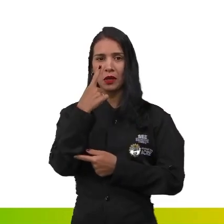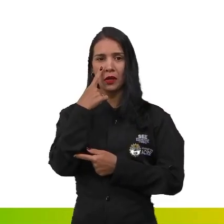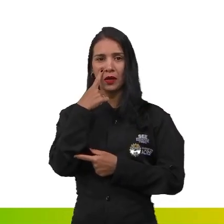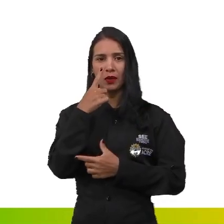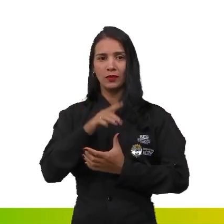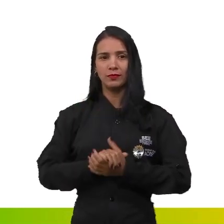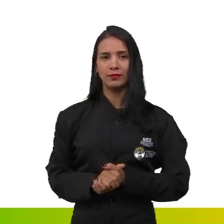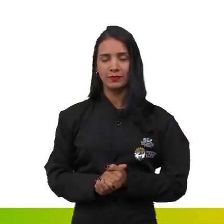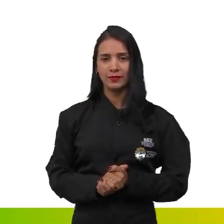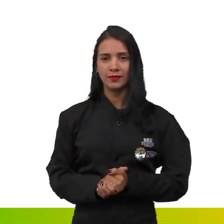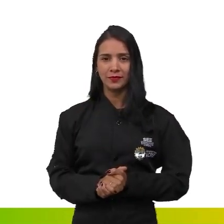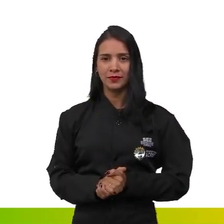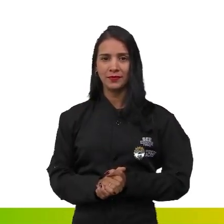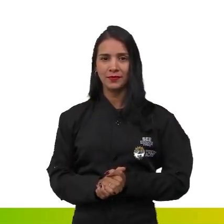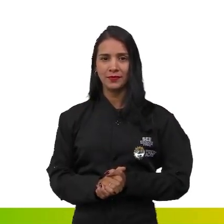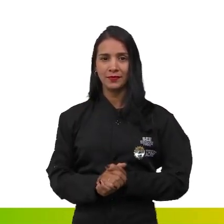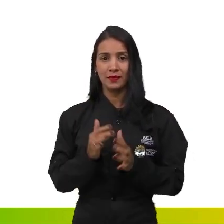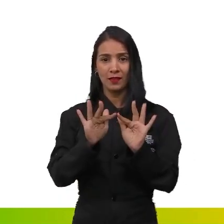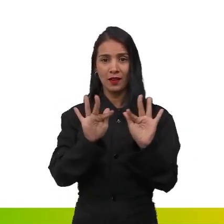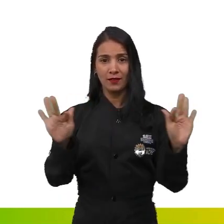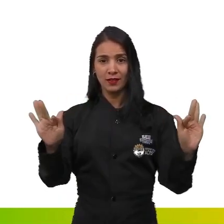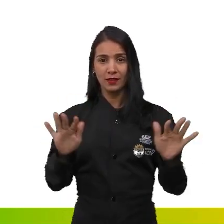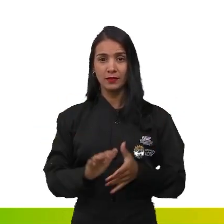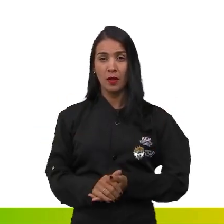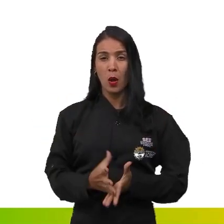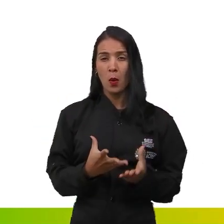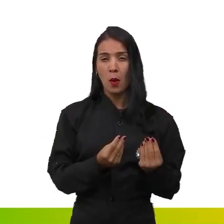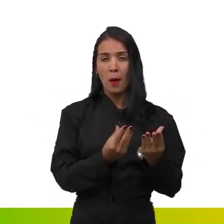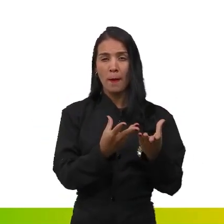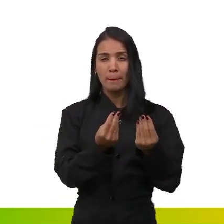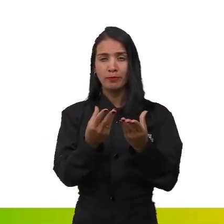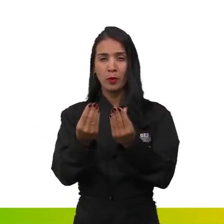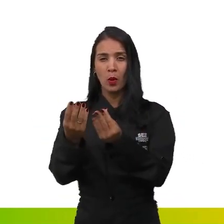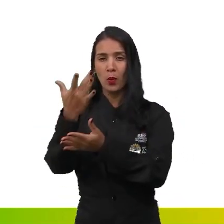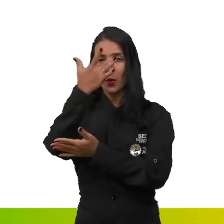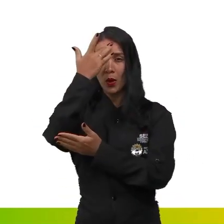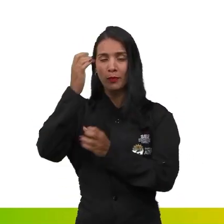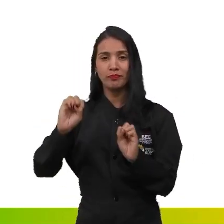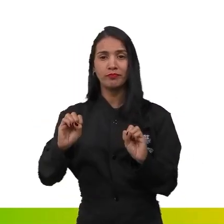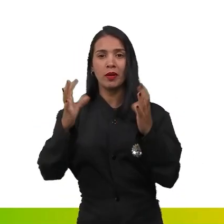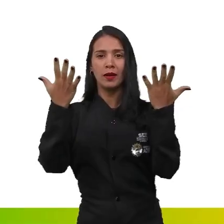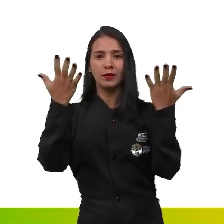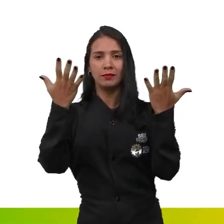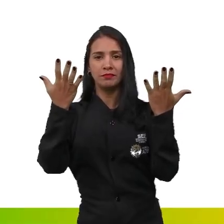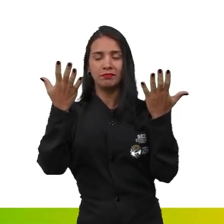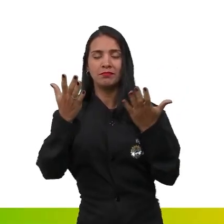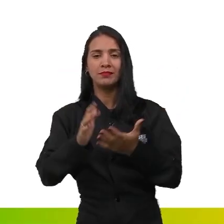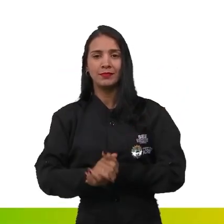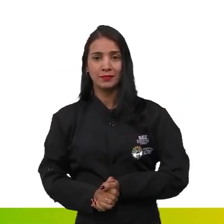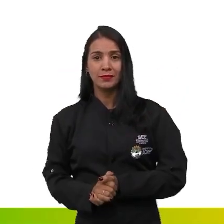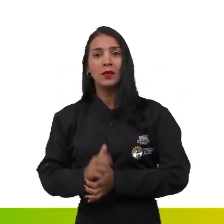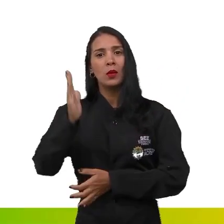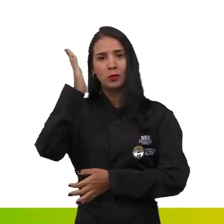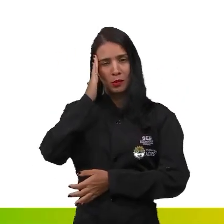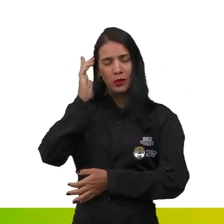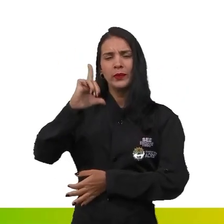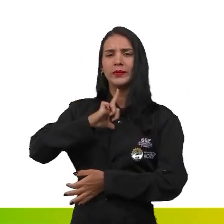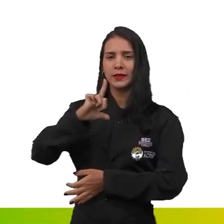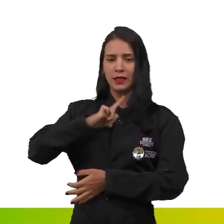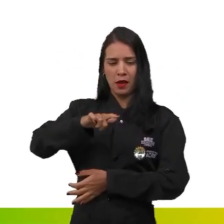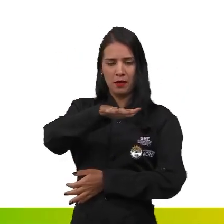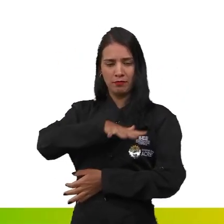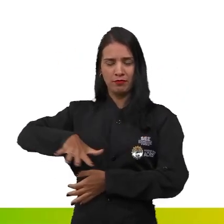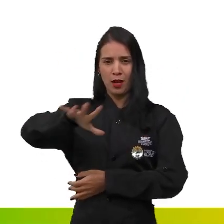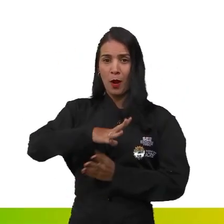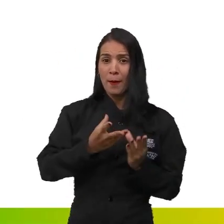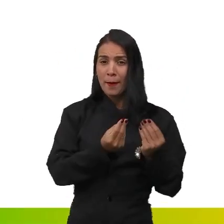o exemplo. Havia muita gente na festa. Então, eu sei que tem muita gente ali naquele espaço, mas